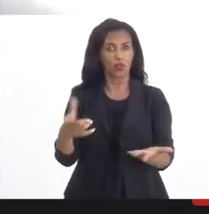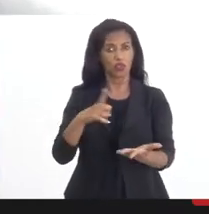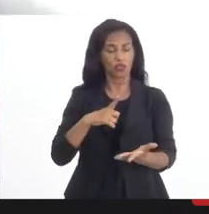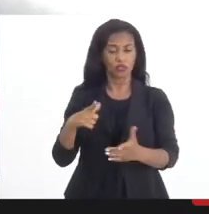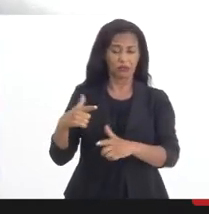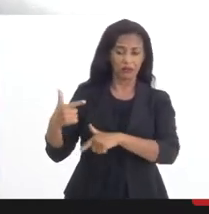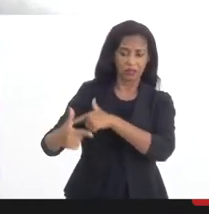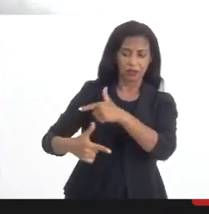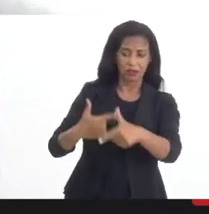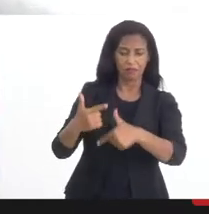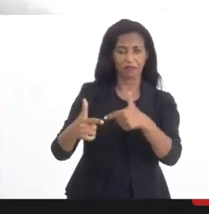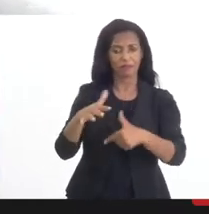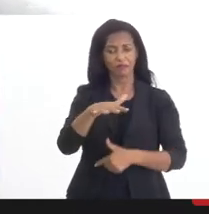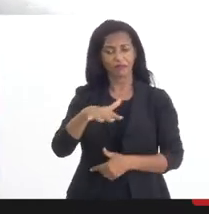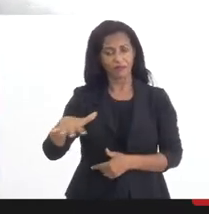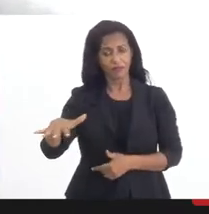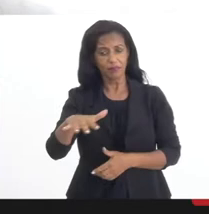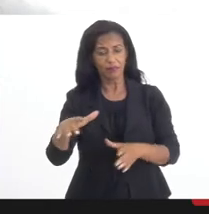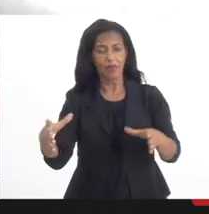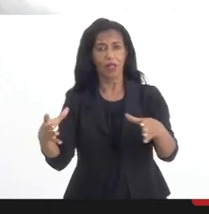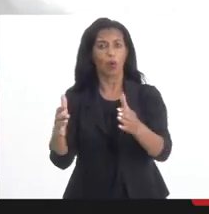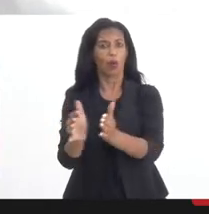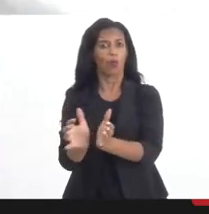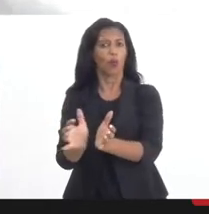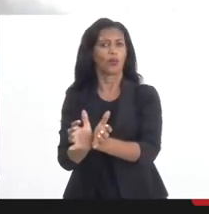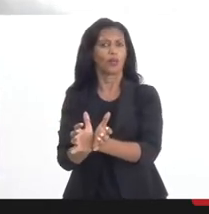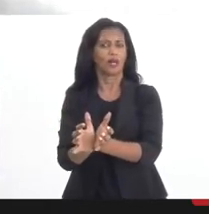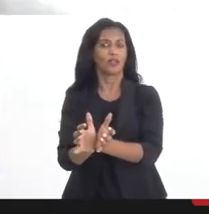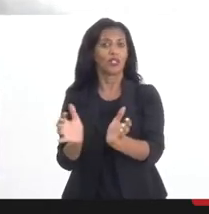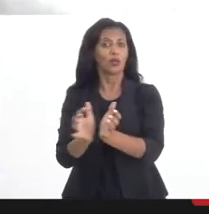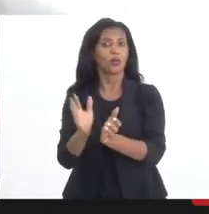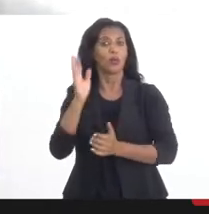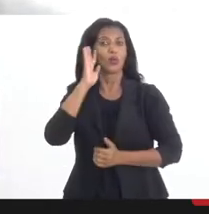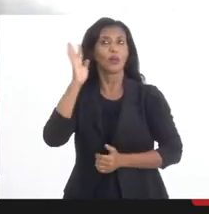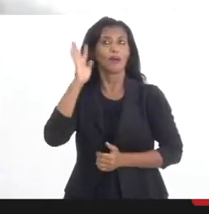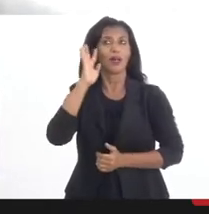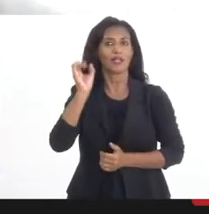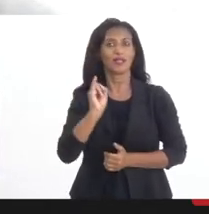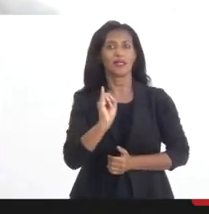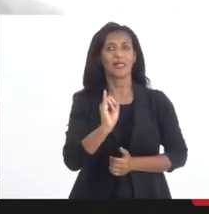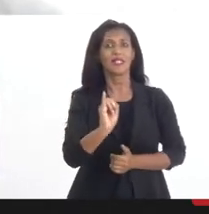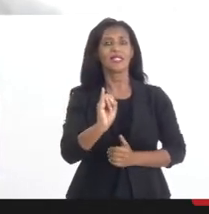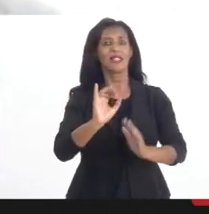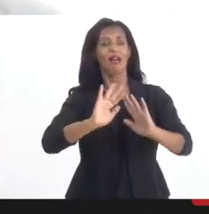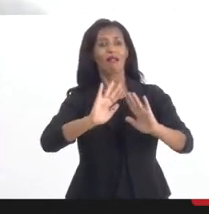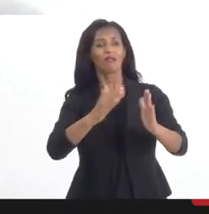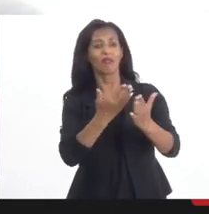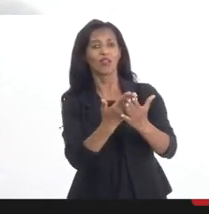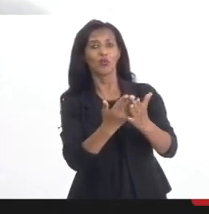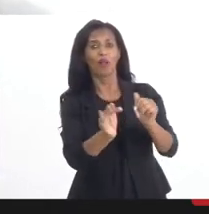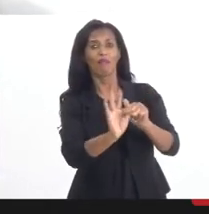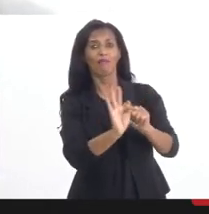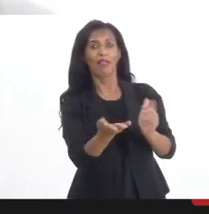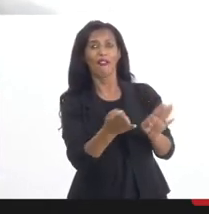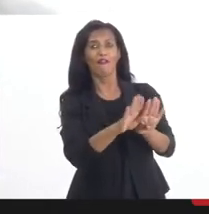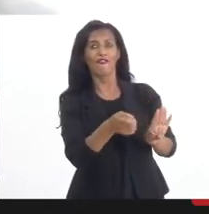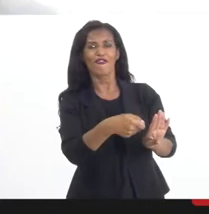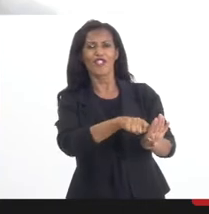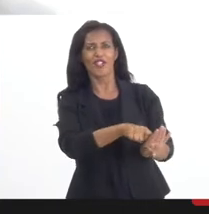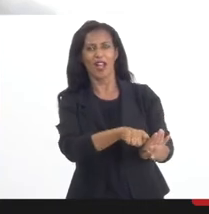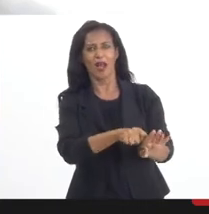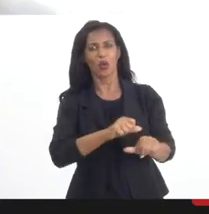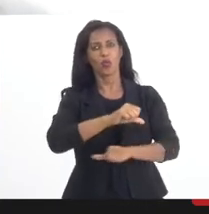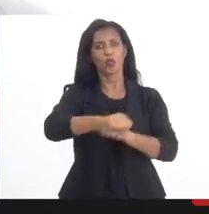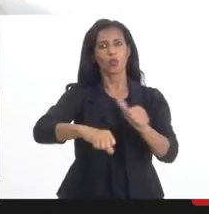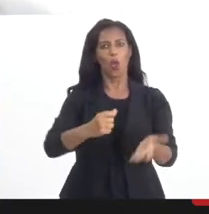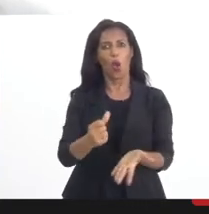serviço à comunidade e a comunidade não imagina, por exemplo, se uma FATEC Santa Cruz fechasse ou se virasse um outro polo